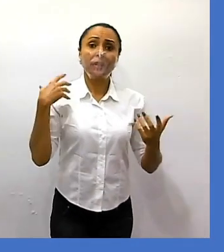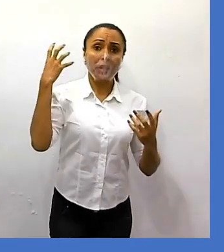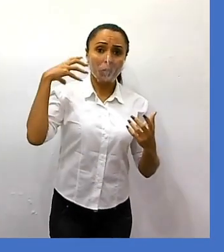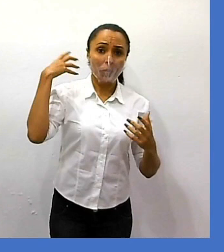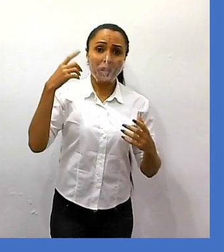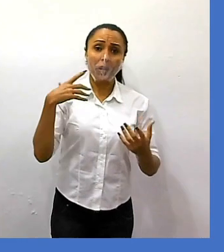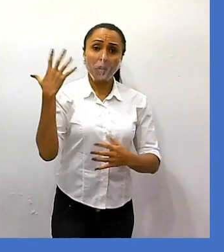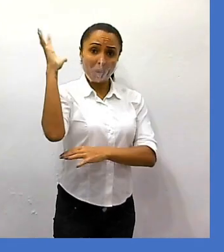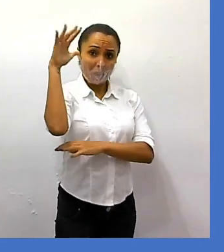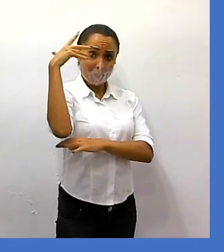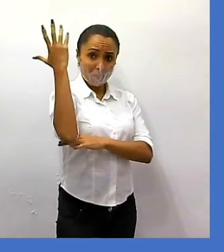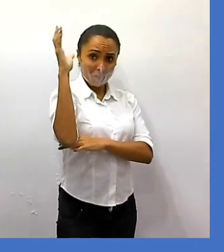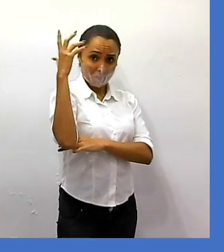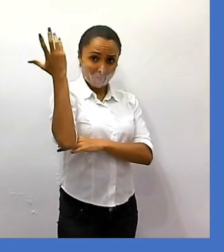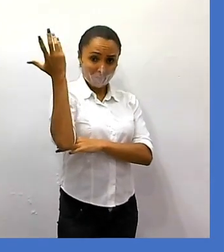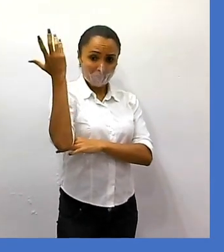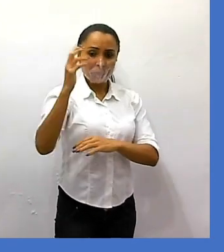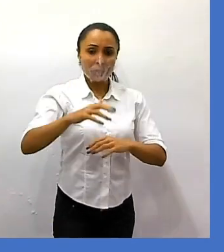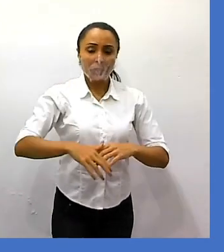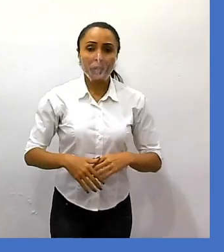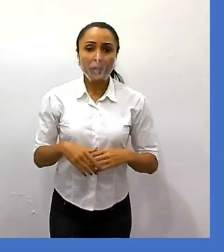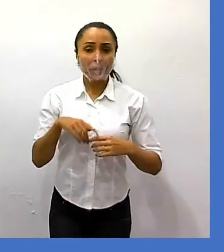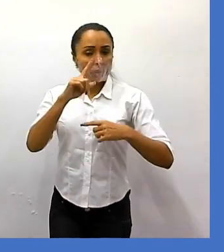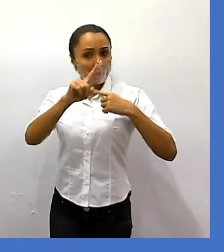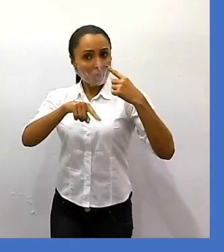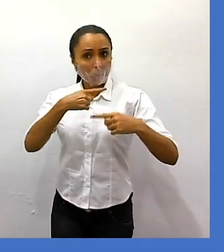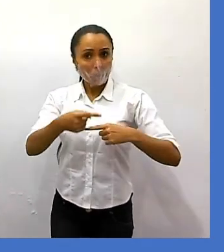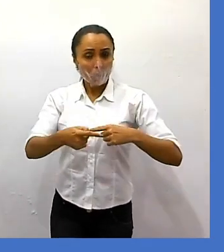Então, vamos seguindo. Aí, depois, né,